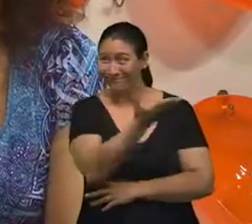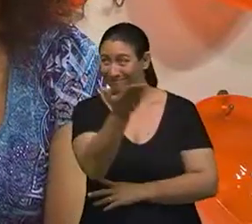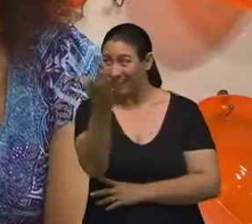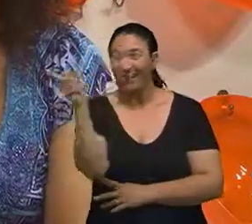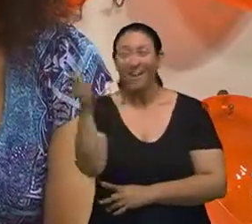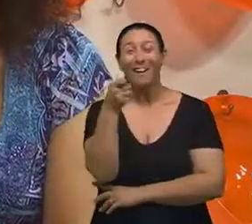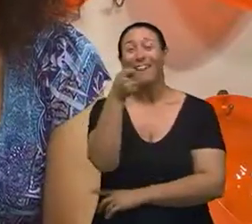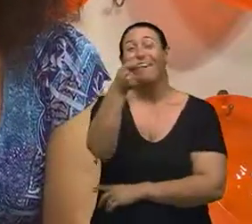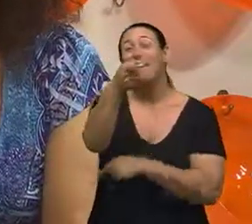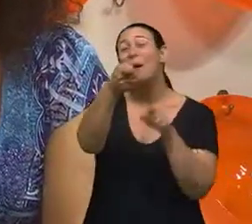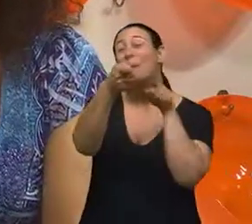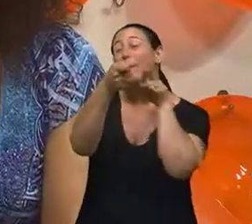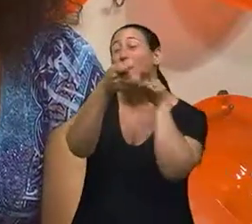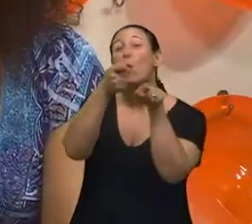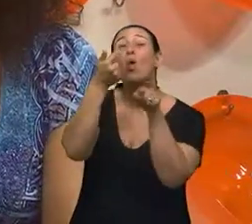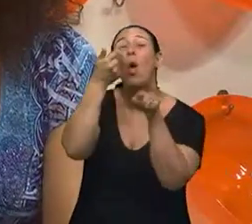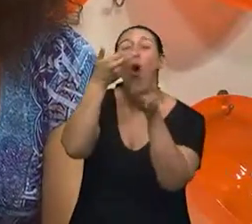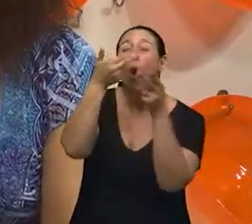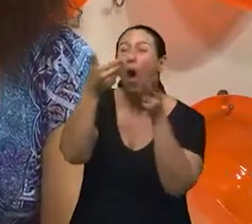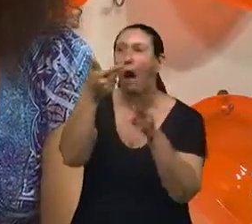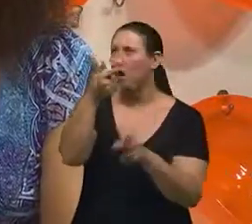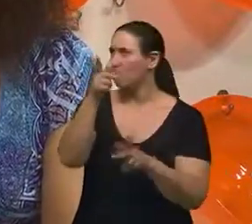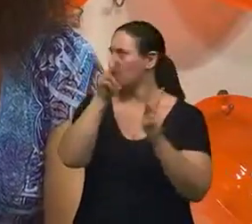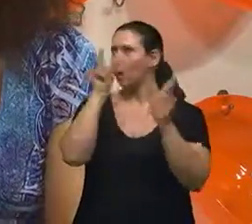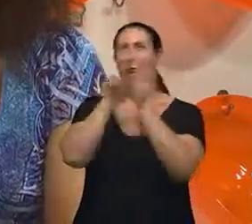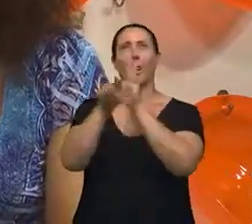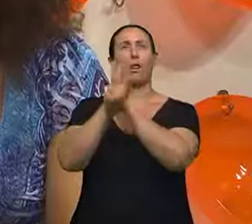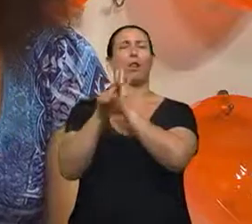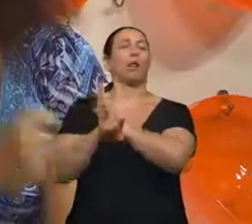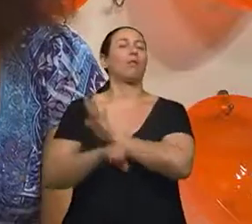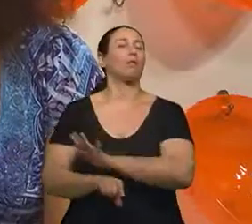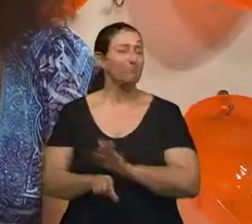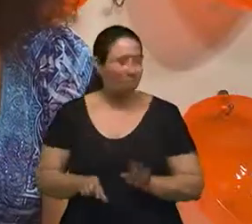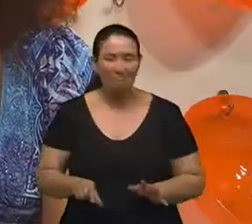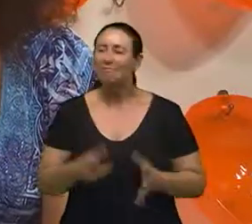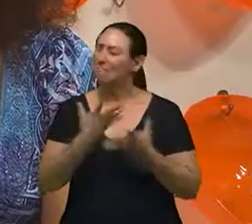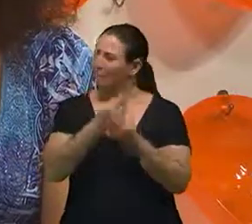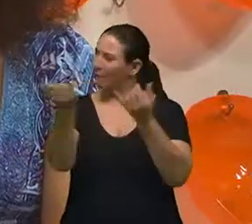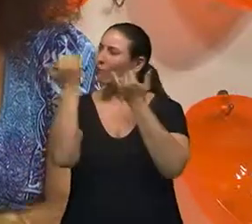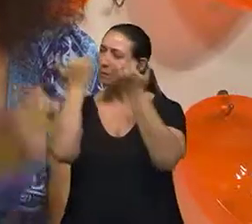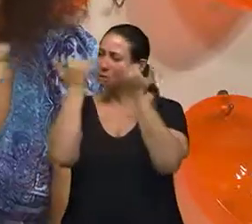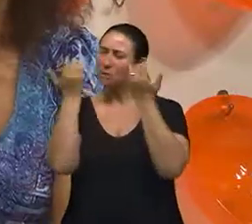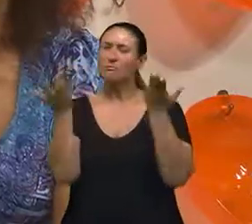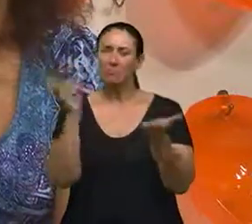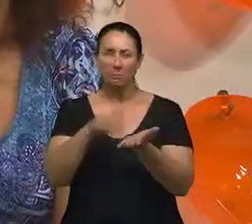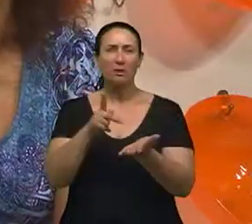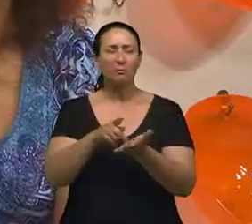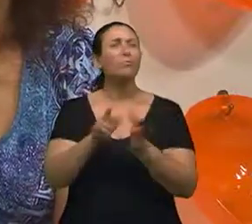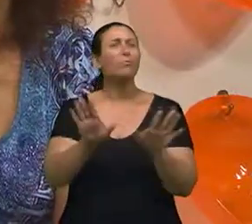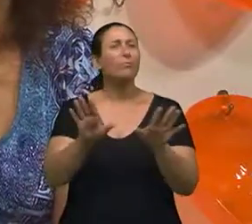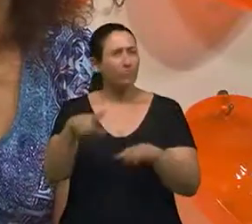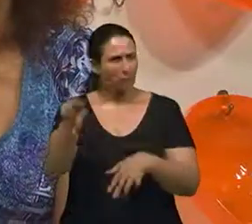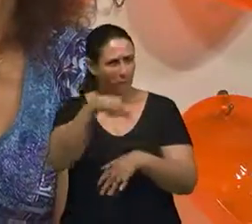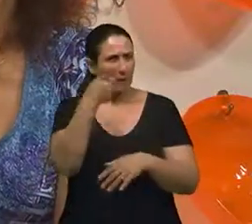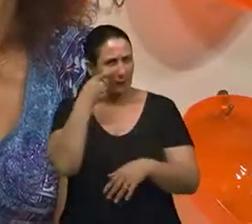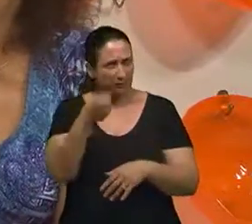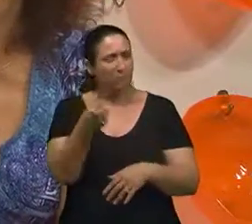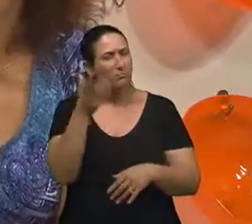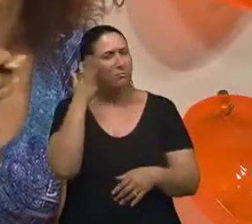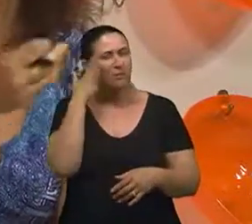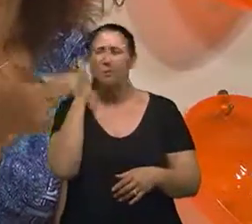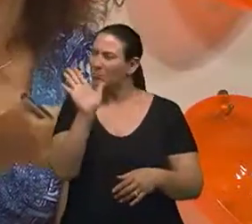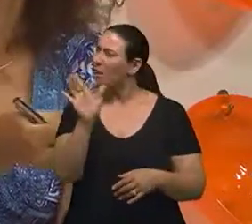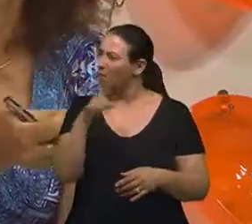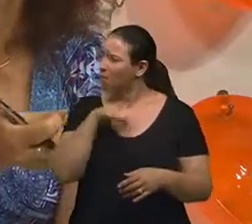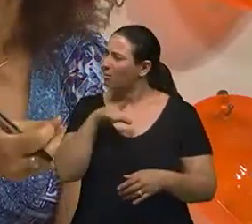com o microfone na rua que as pessoas estão interessadas. Busca informação, né, doutor? É, sem dúvida. Então, estão interessados em ter... Isso é